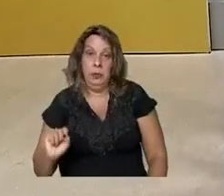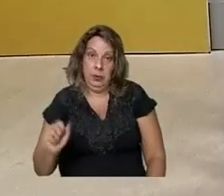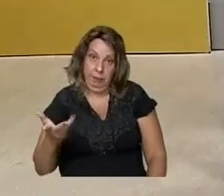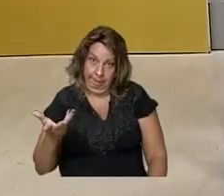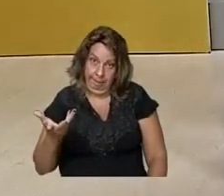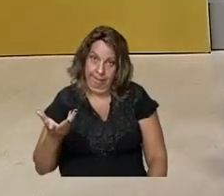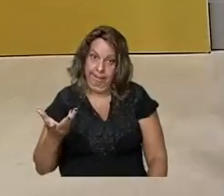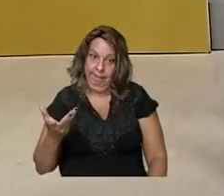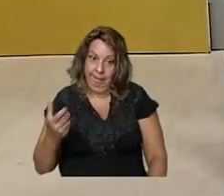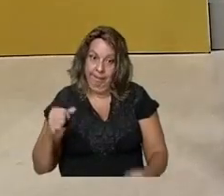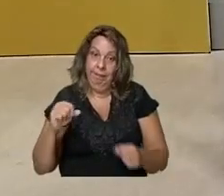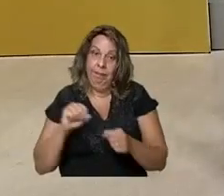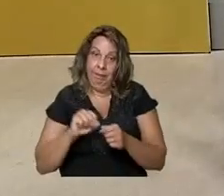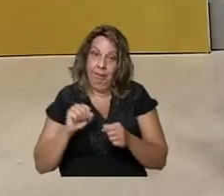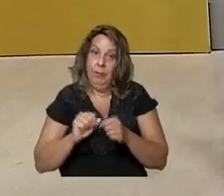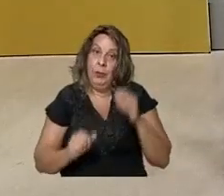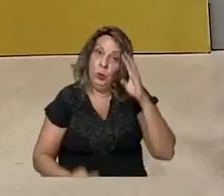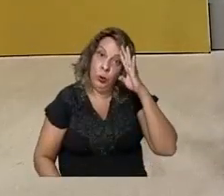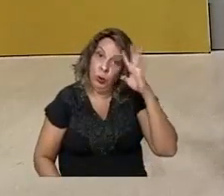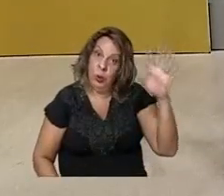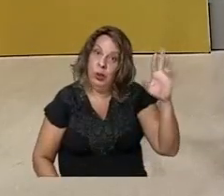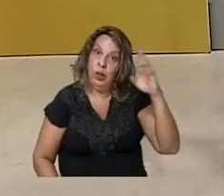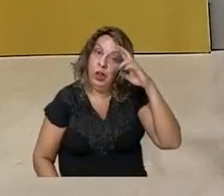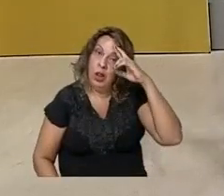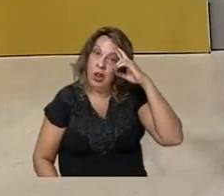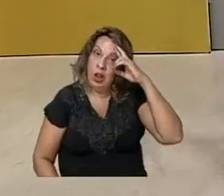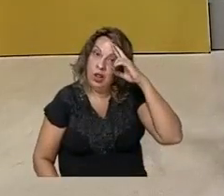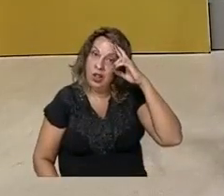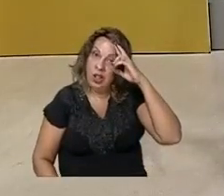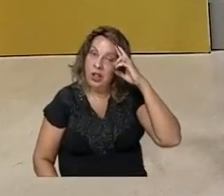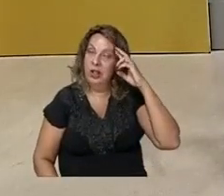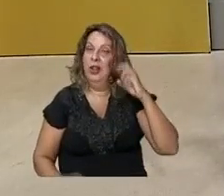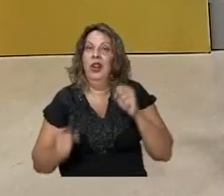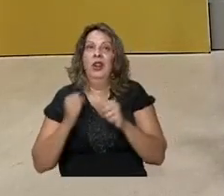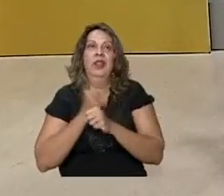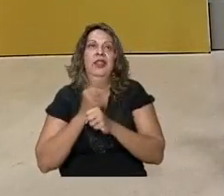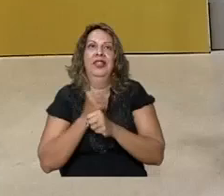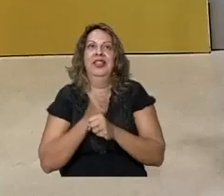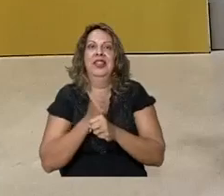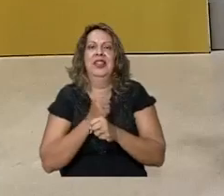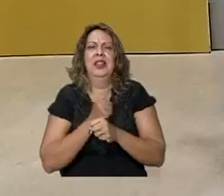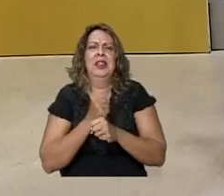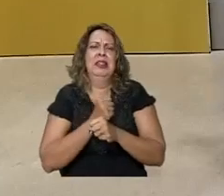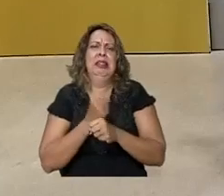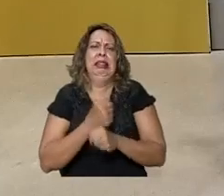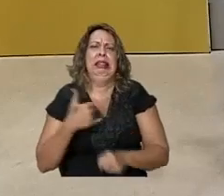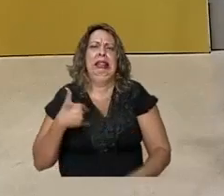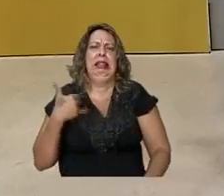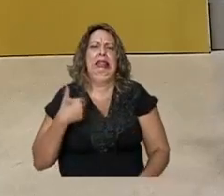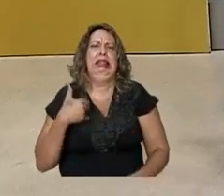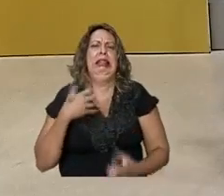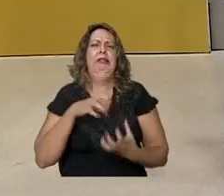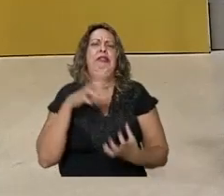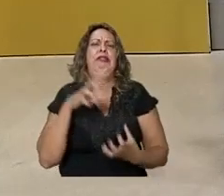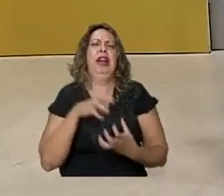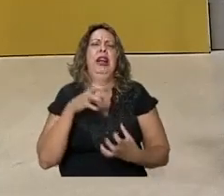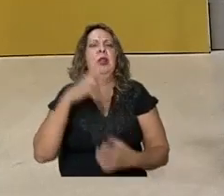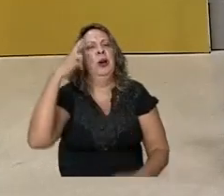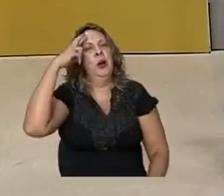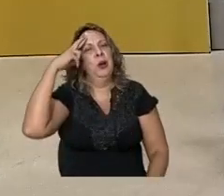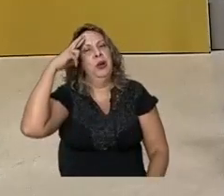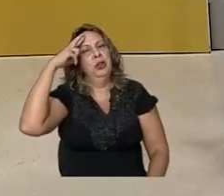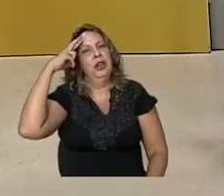realizando, né, também um sonho do Rogerinho há quantos anos, né? Porque o bicho é velho. Quanto tempo que ele não voltou lá